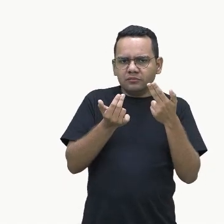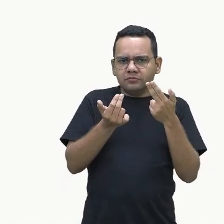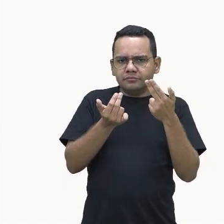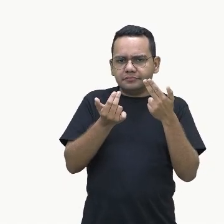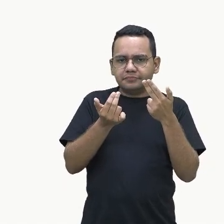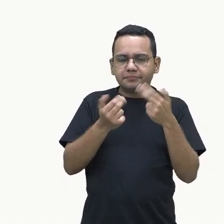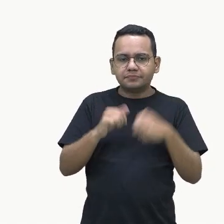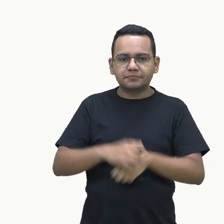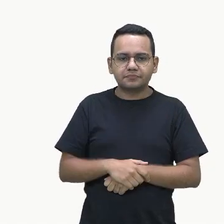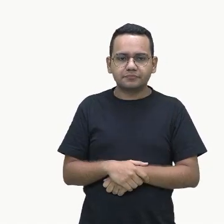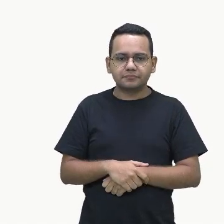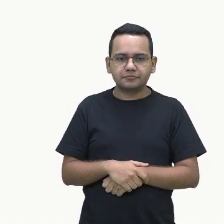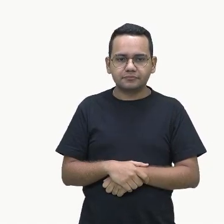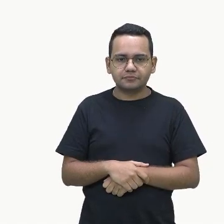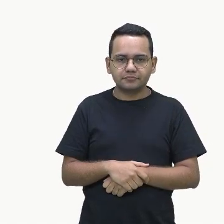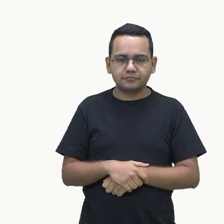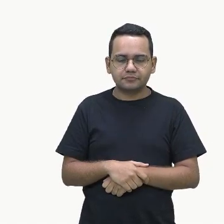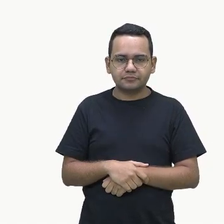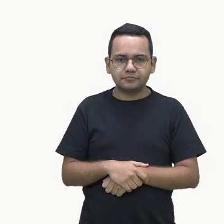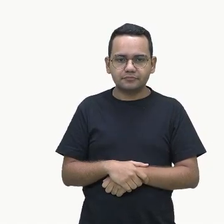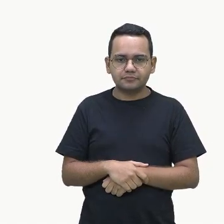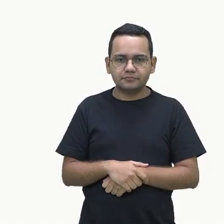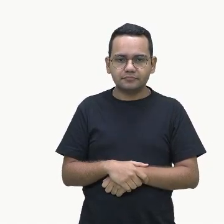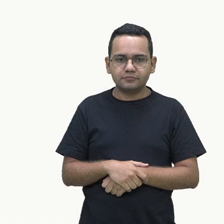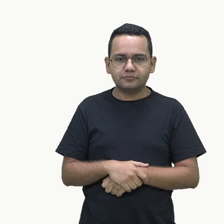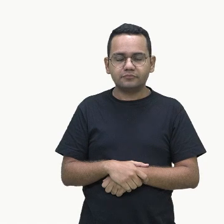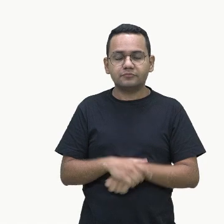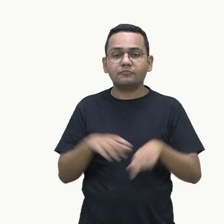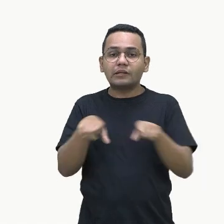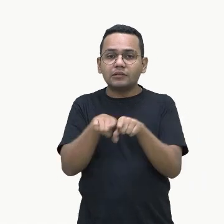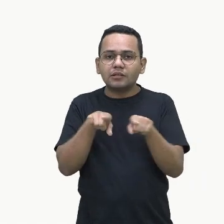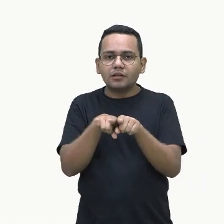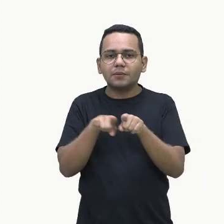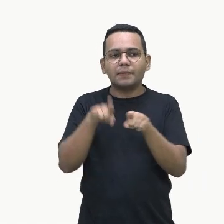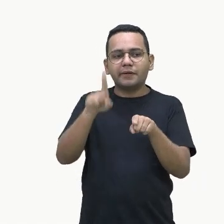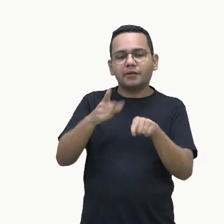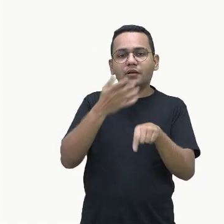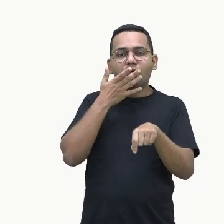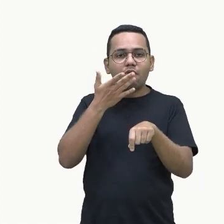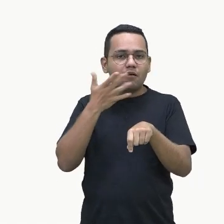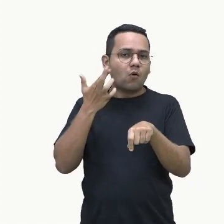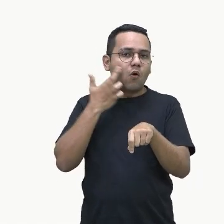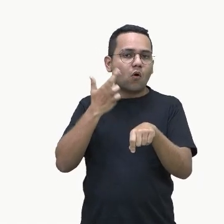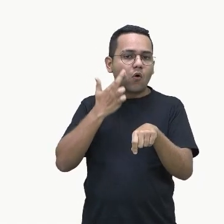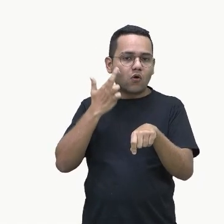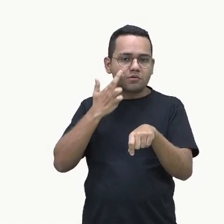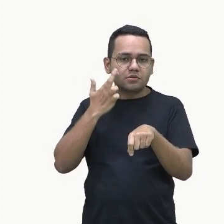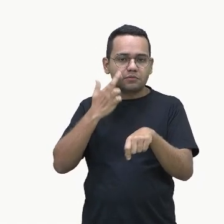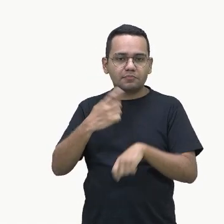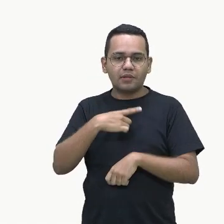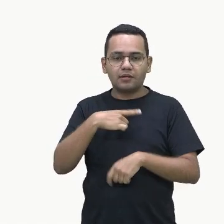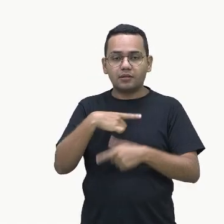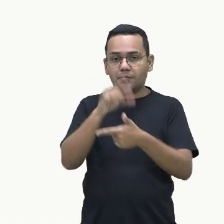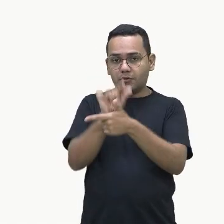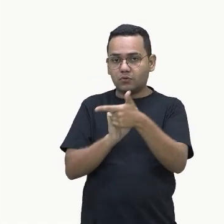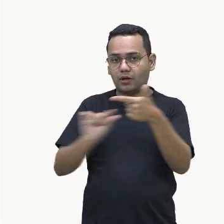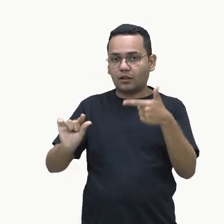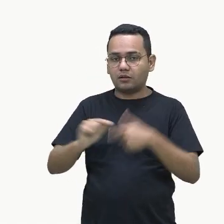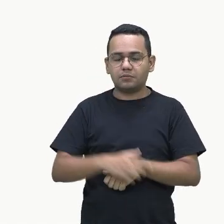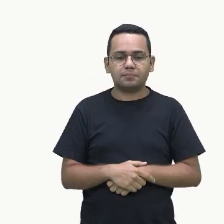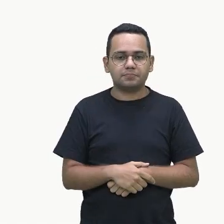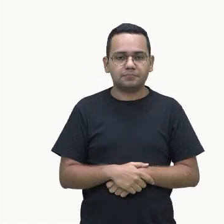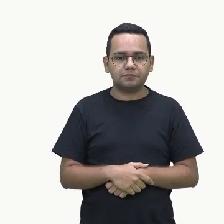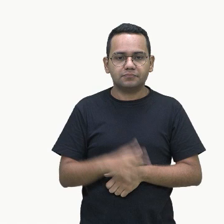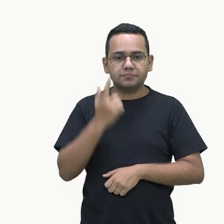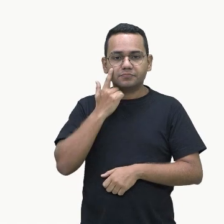dos meus dois quadrados cor-de-rosa que foram feitos, né, nos meus catetos. Então,